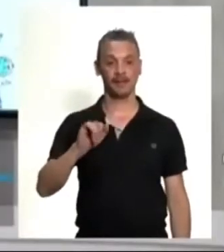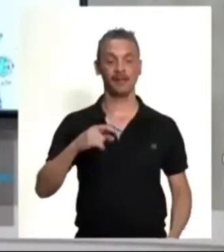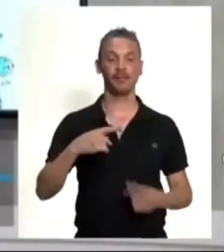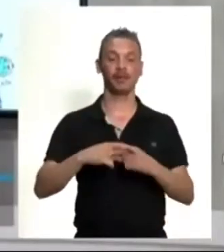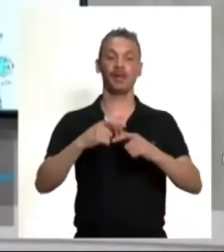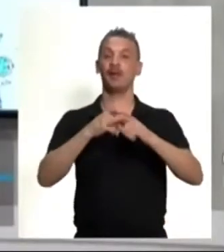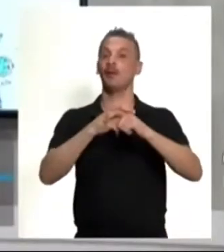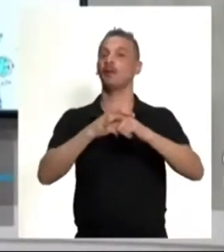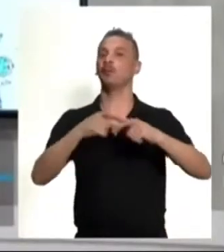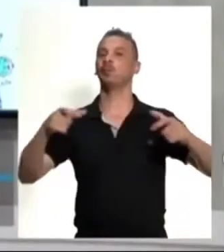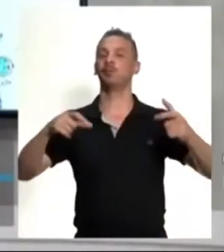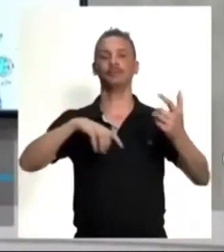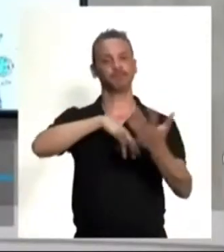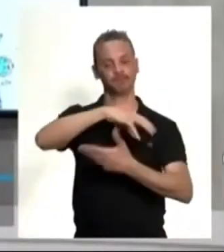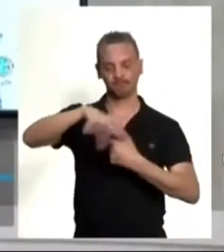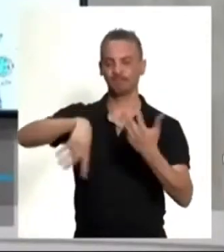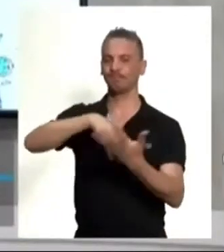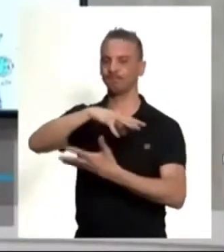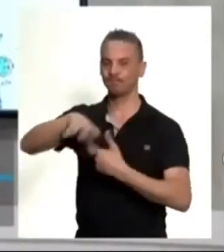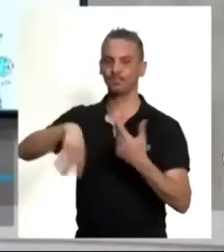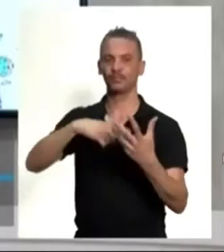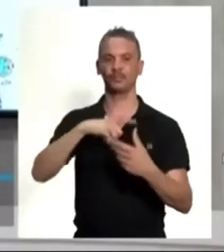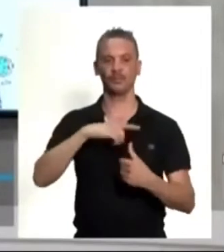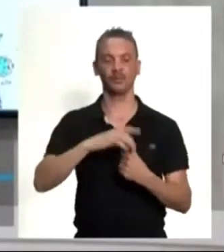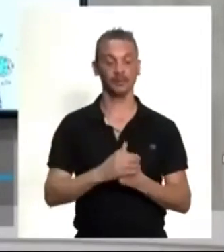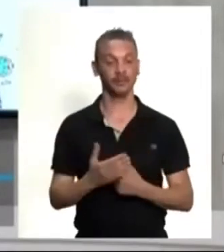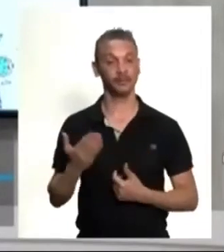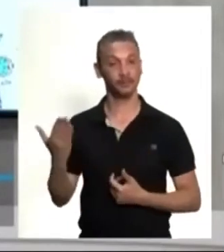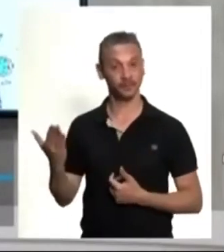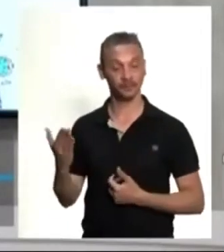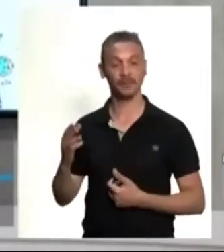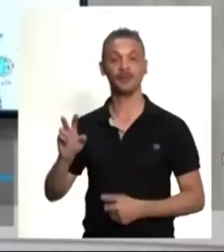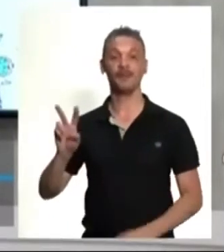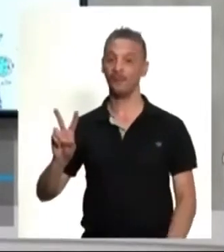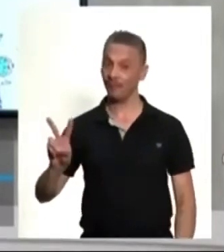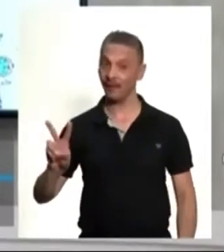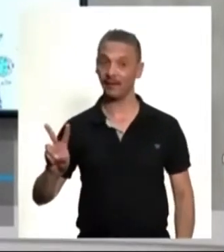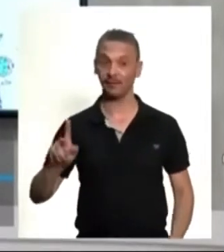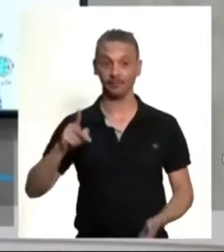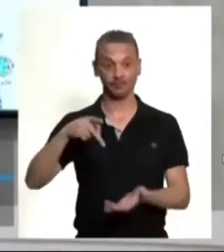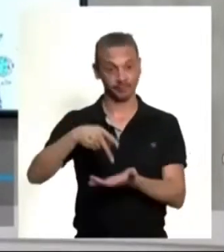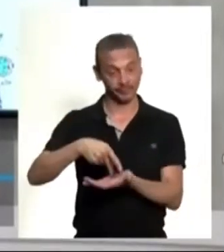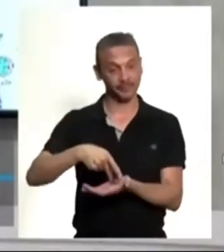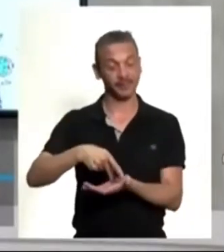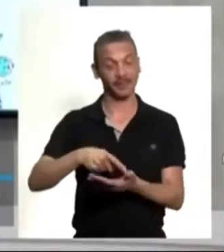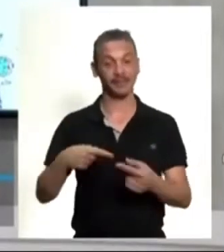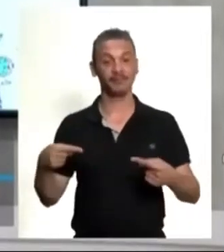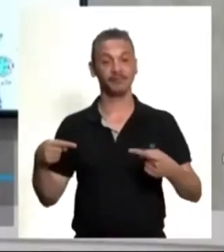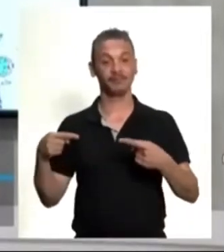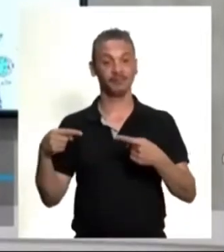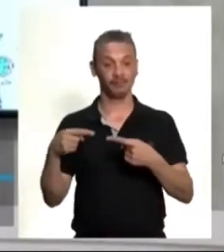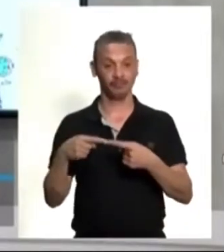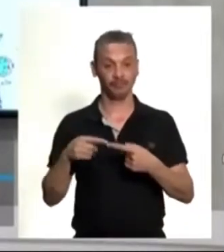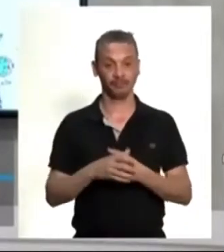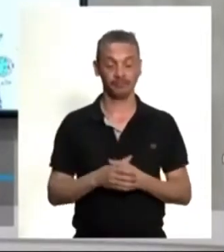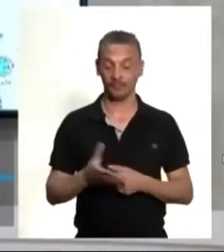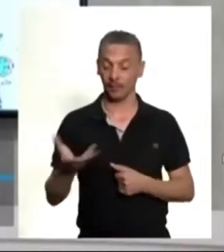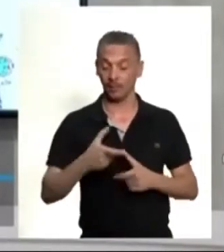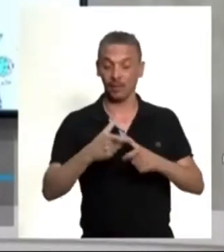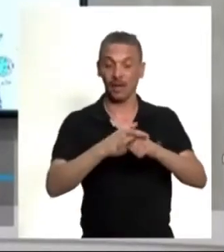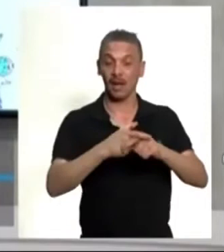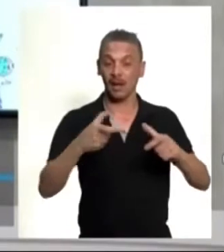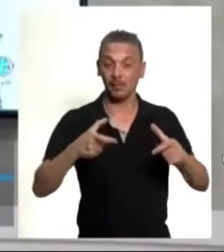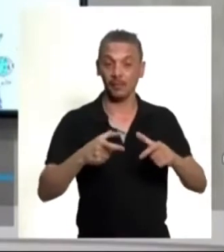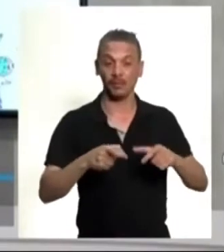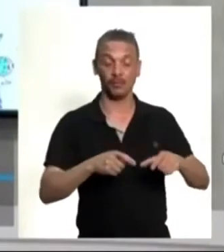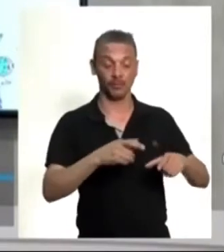crescimento desordenado. Isso está correto também, galera. Ó, o rápido crescimento, vinculado ao êxodo